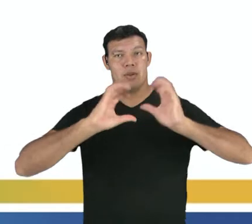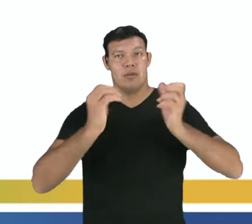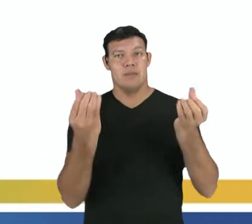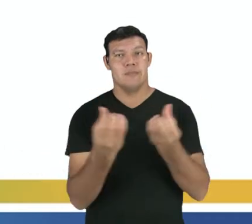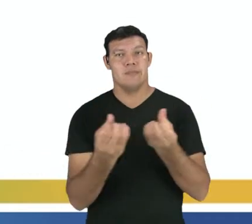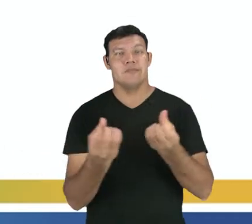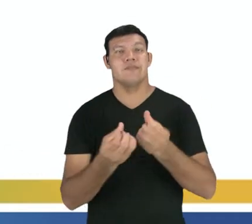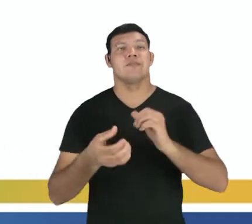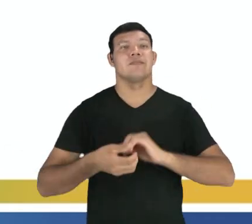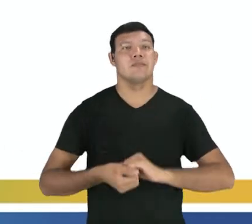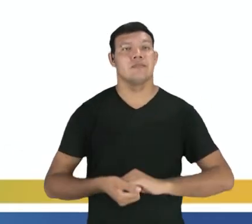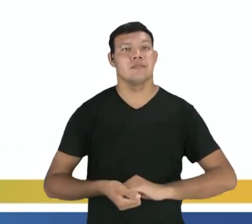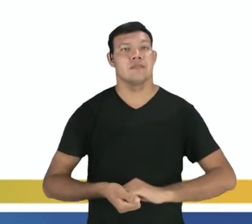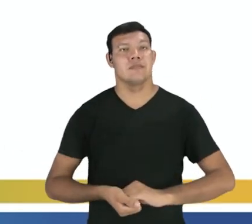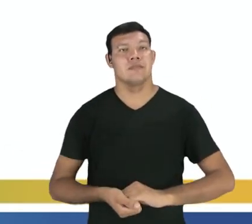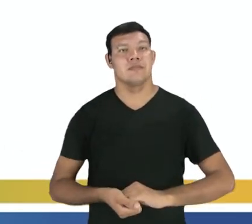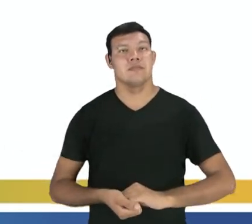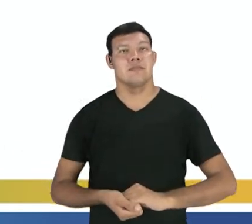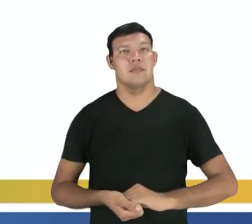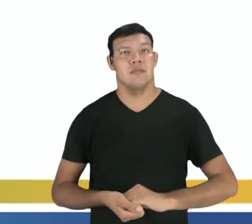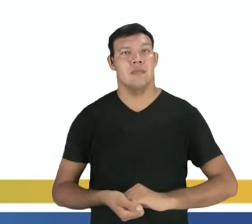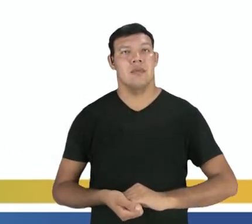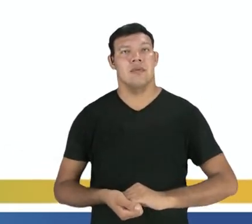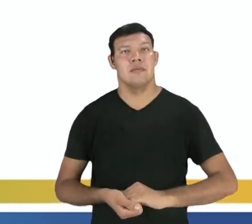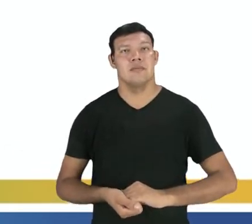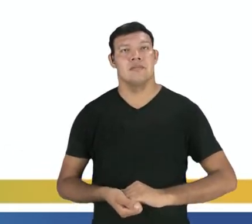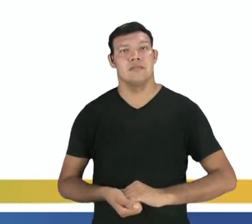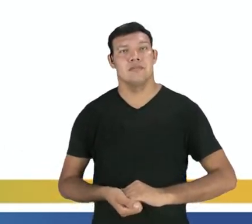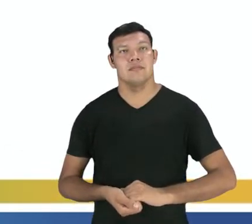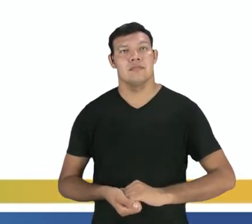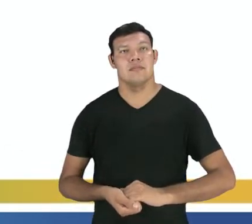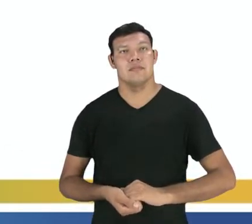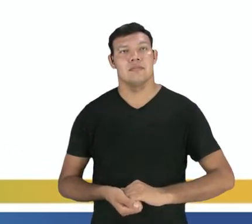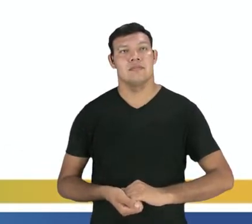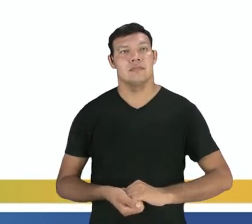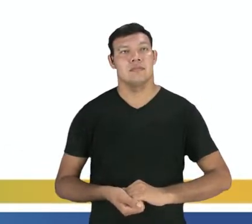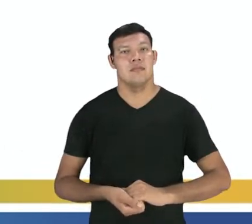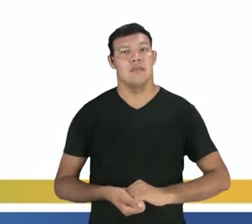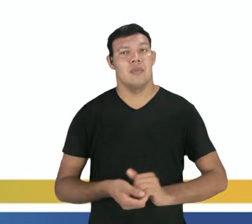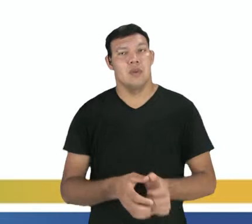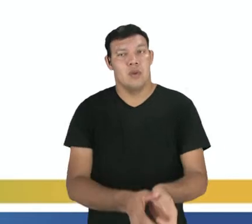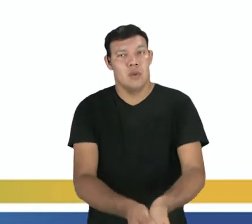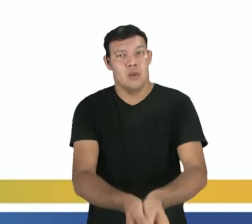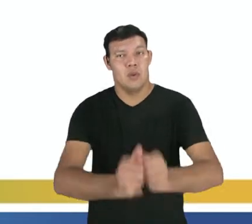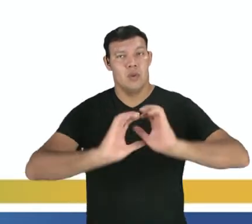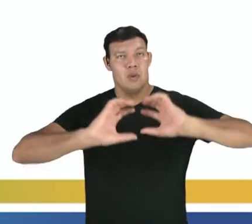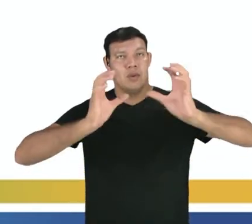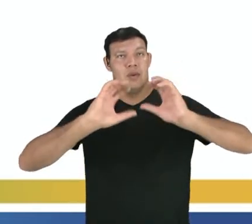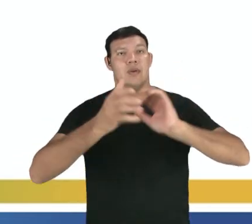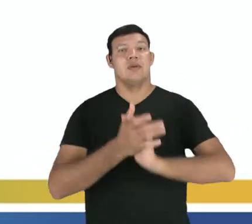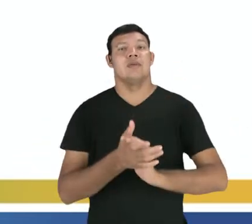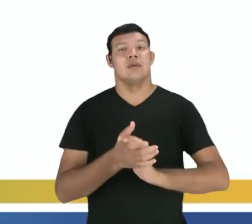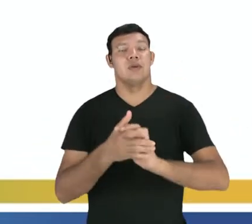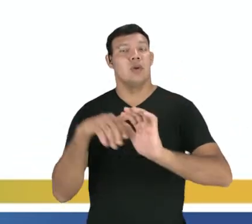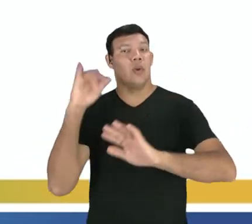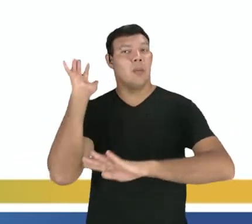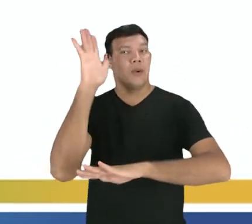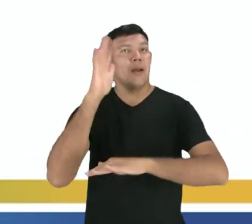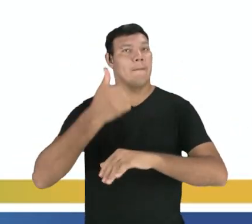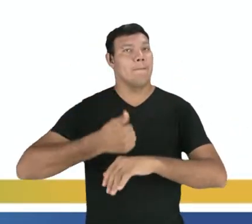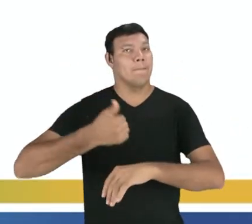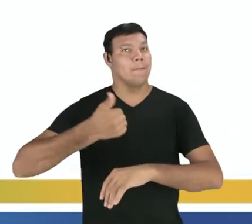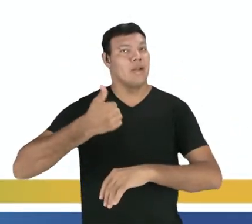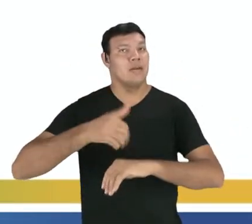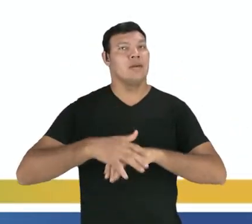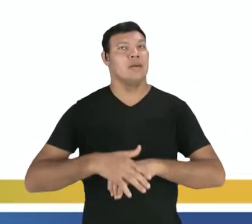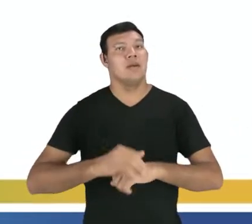was first played in 1895. O vôlei foi jogado pela primeira vez em 1895.